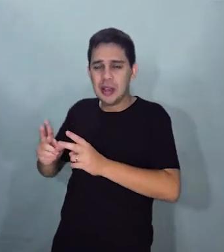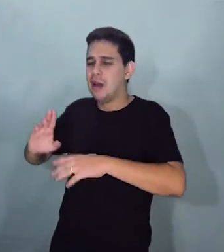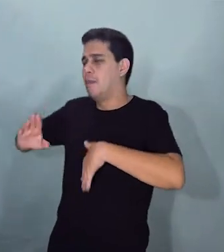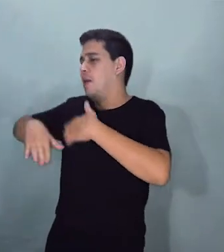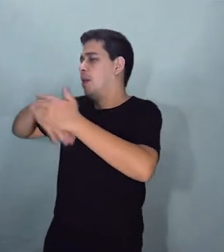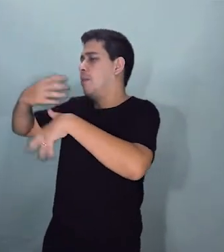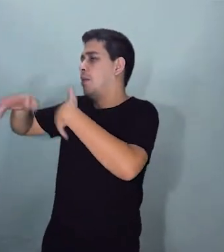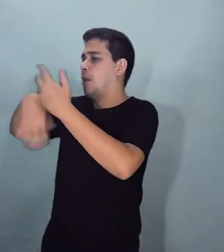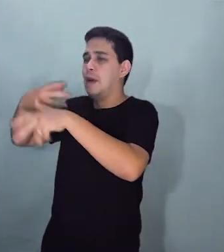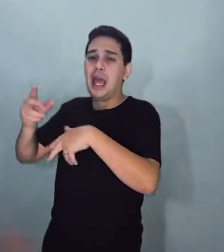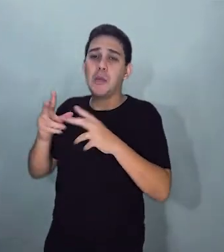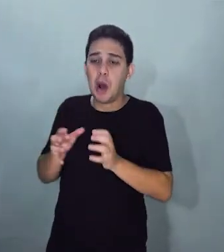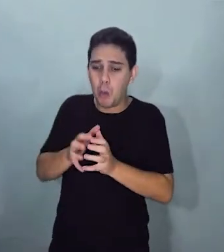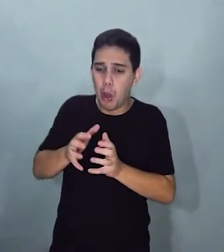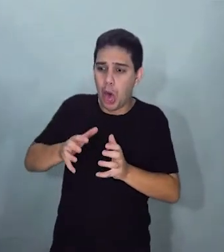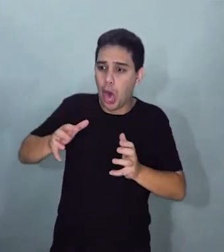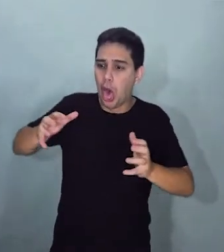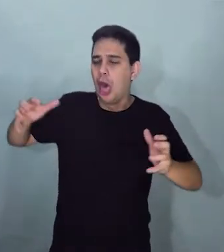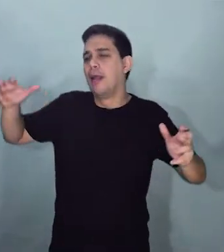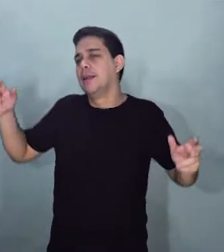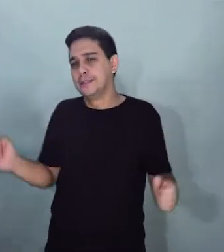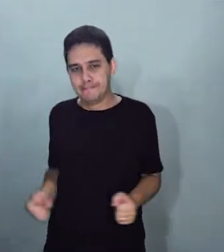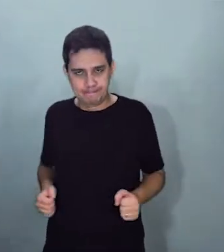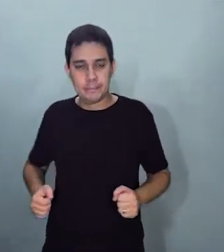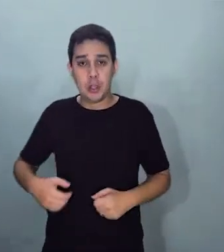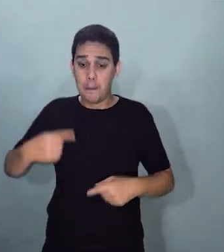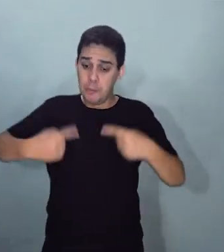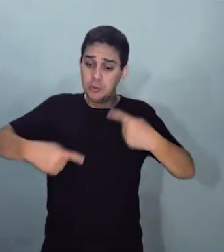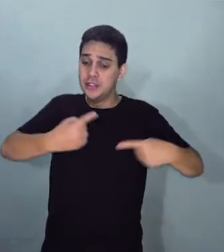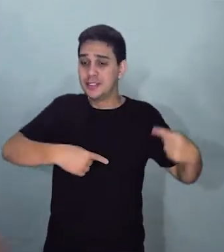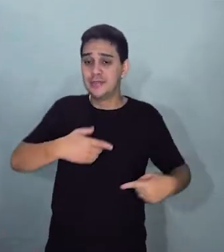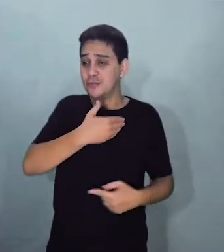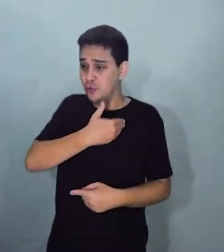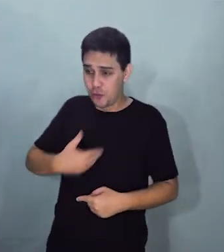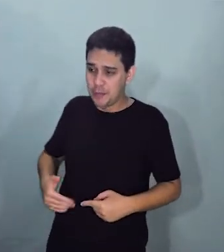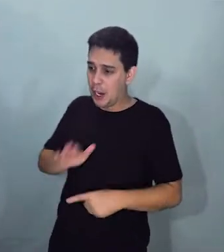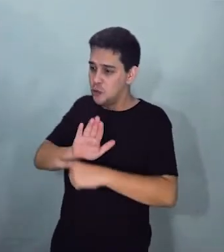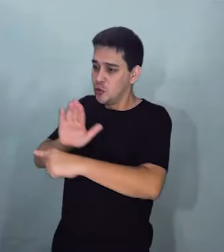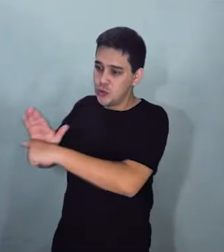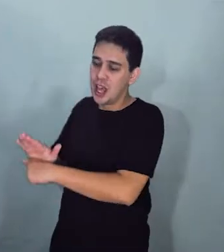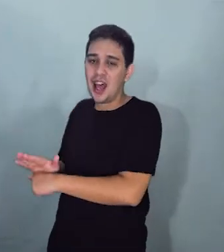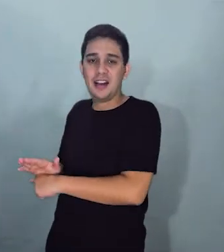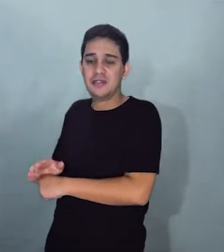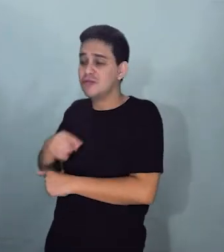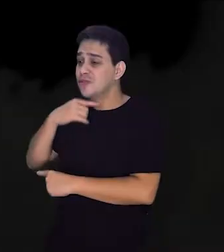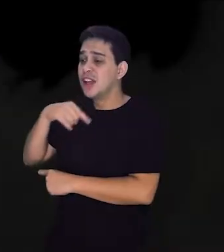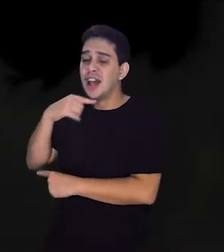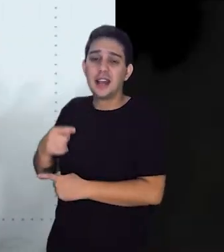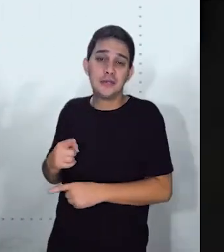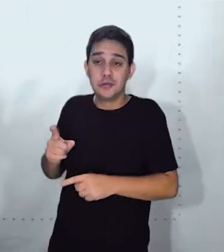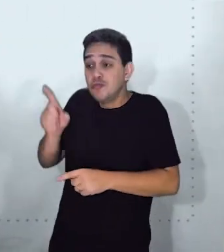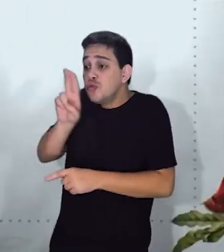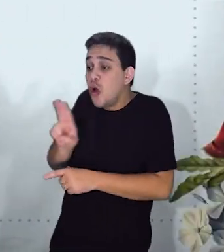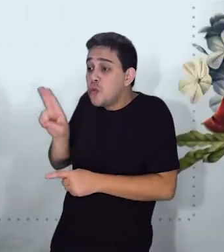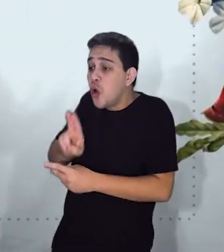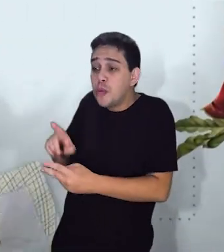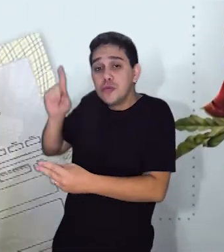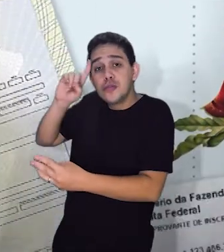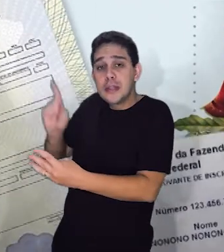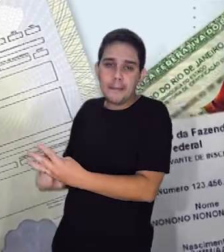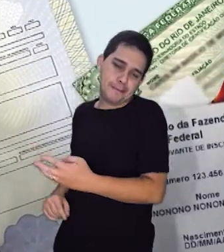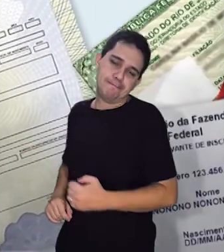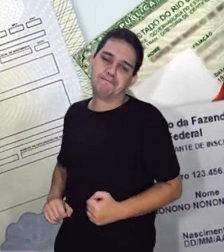e isso, as políticas públicas não sabem dessa criança, não tem como acessar essa criança. A distância